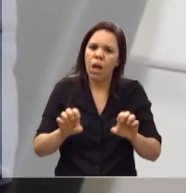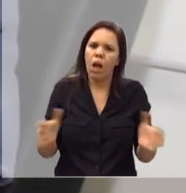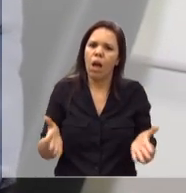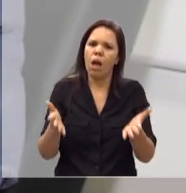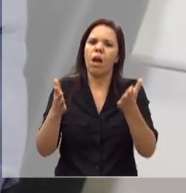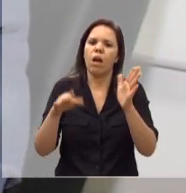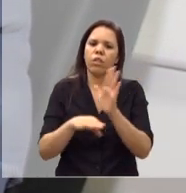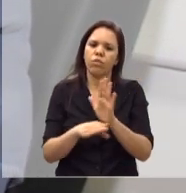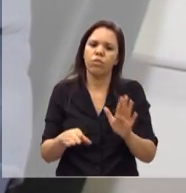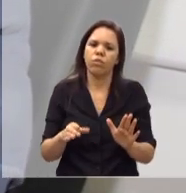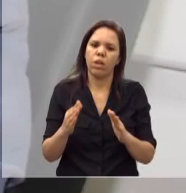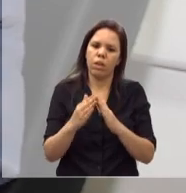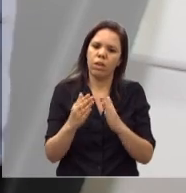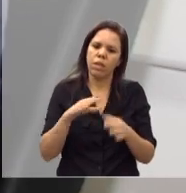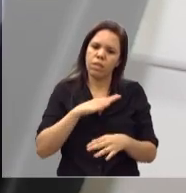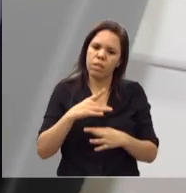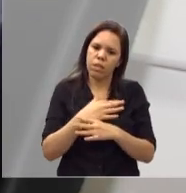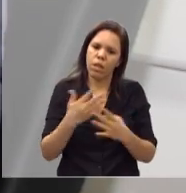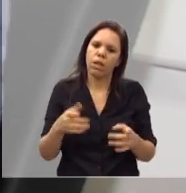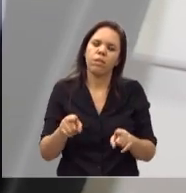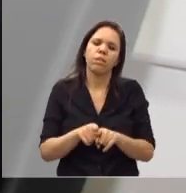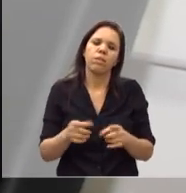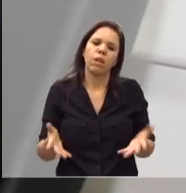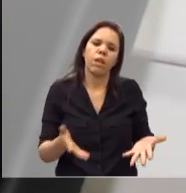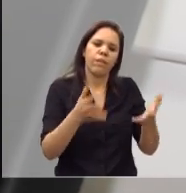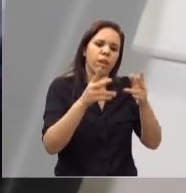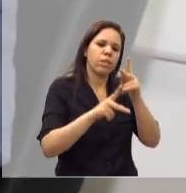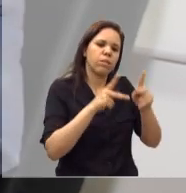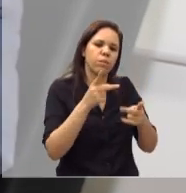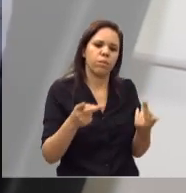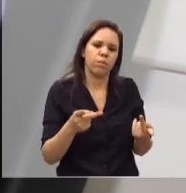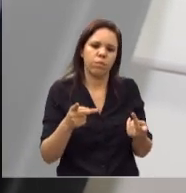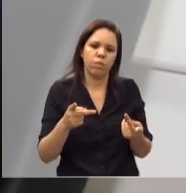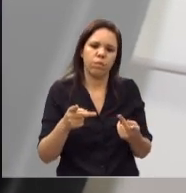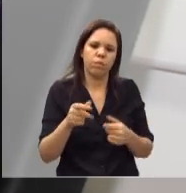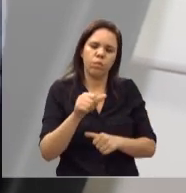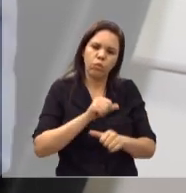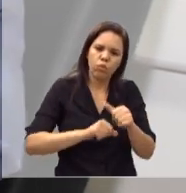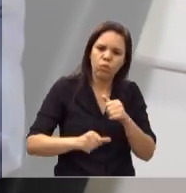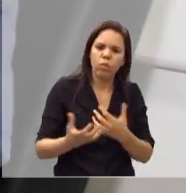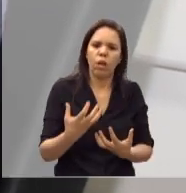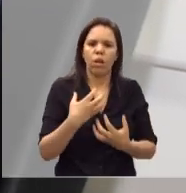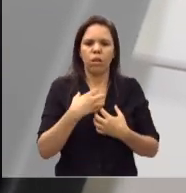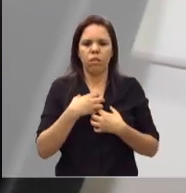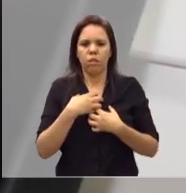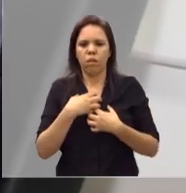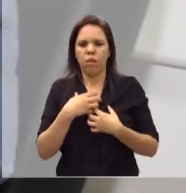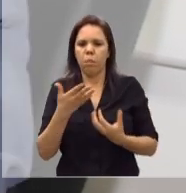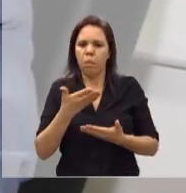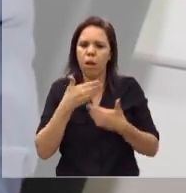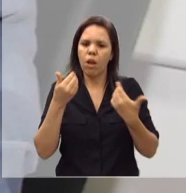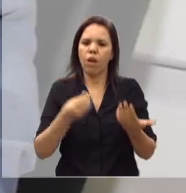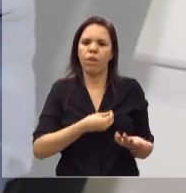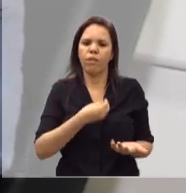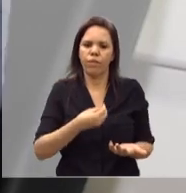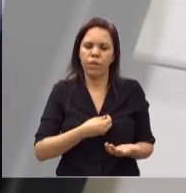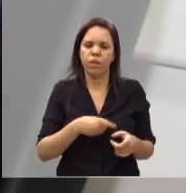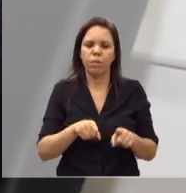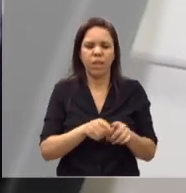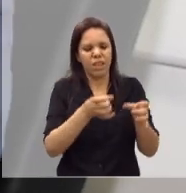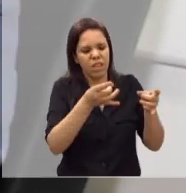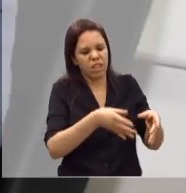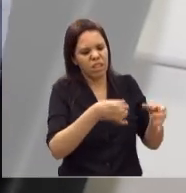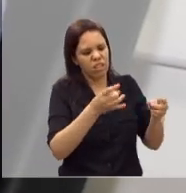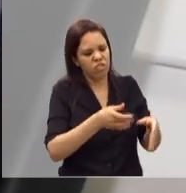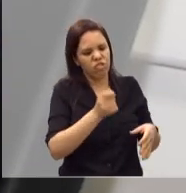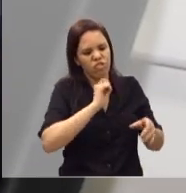trabalho muito importante na cidade, além de levar as pessoas a mudarem de padrão de vida, de serem evangelizadas, né? Deixarem as